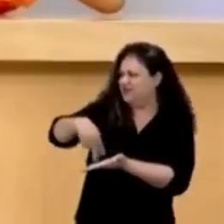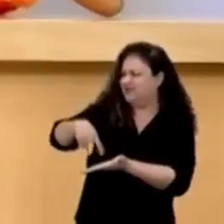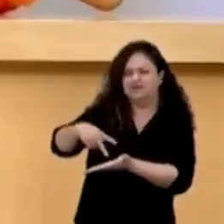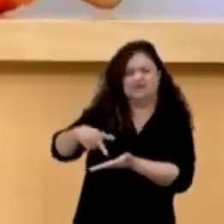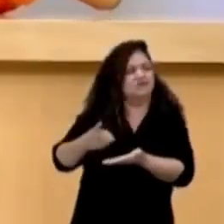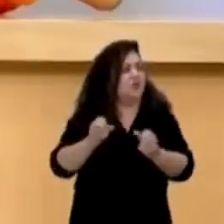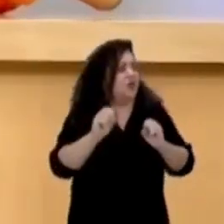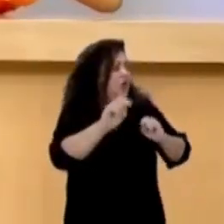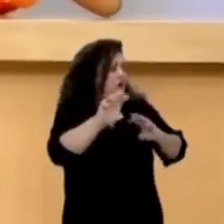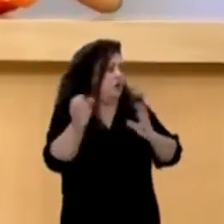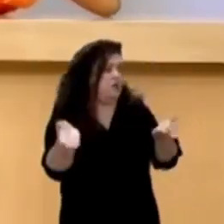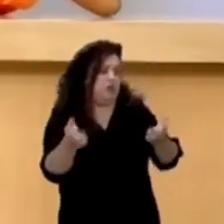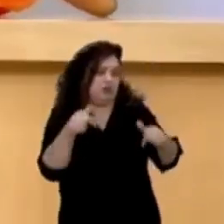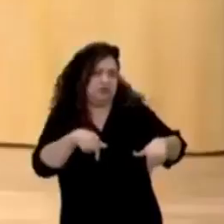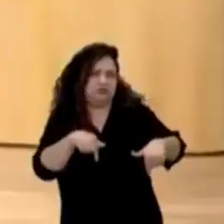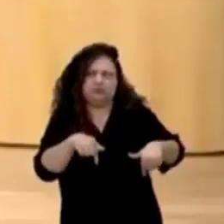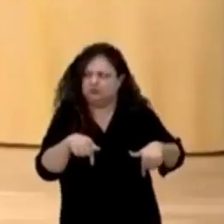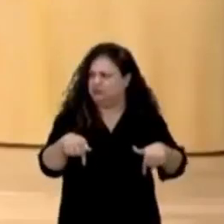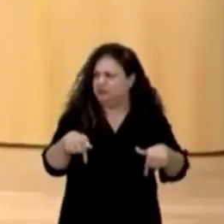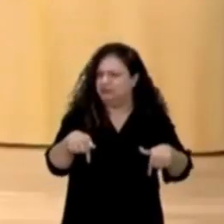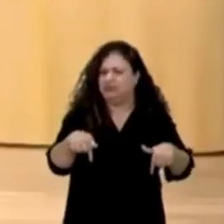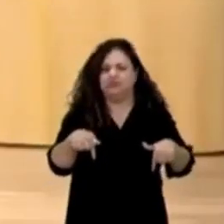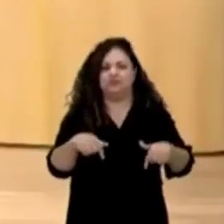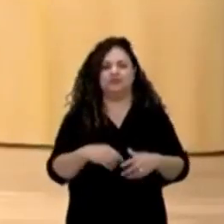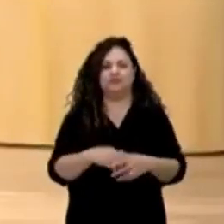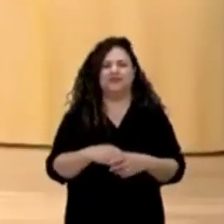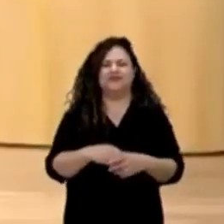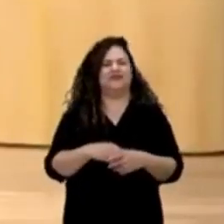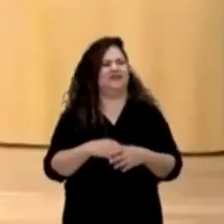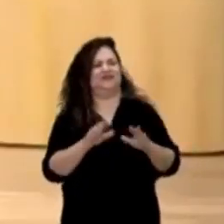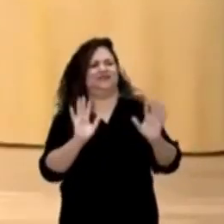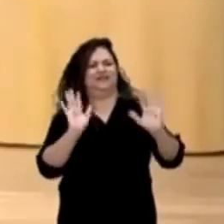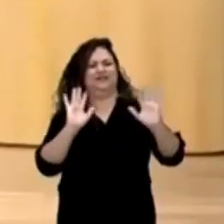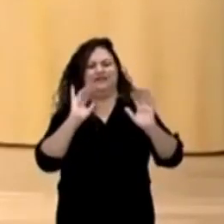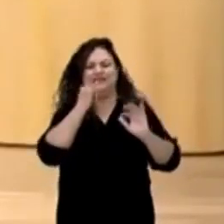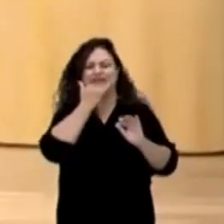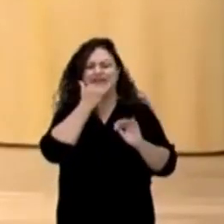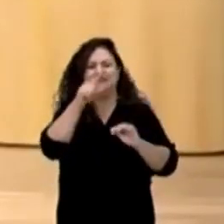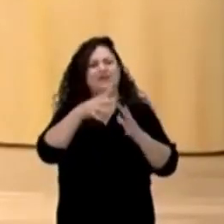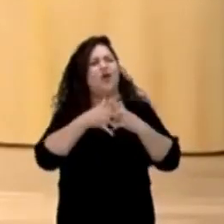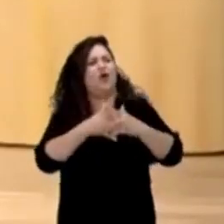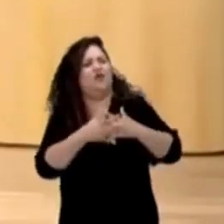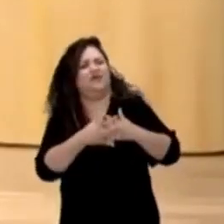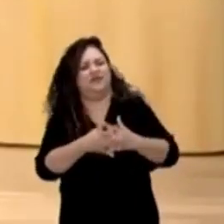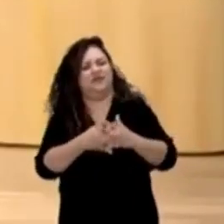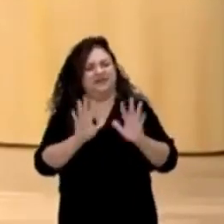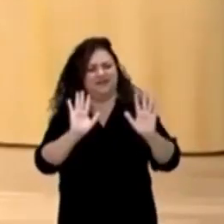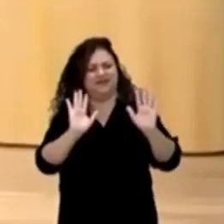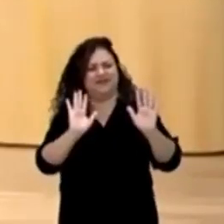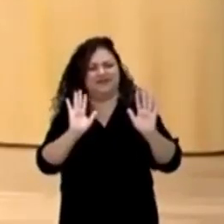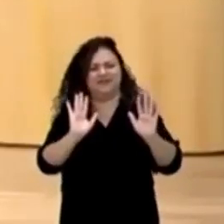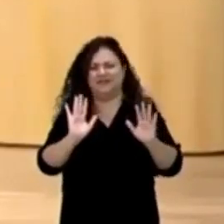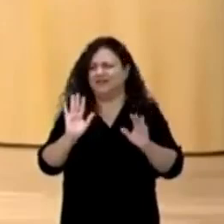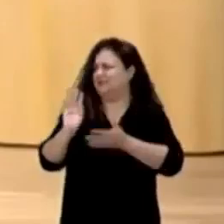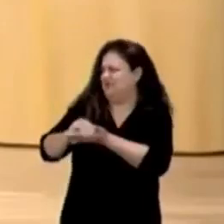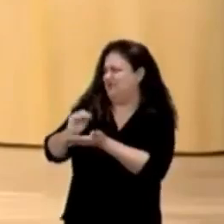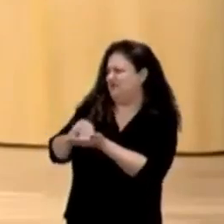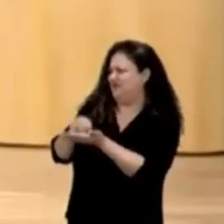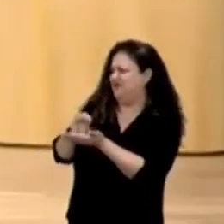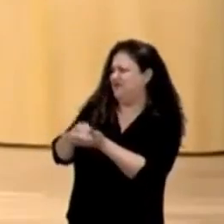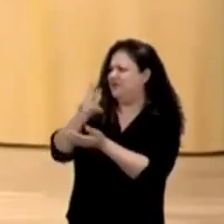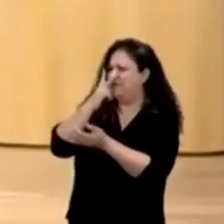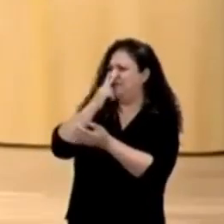dar aula, não é aqui? Gente, acho que talvez está um pouco... Mas não tem problema, porque, A gente chama vocês.